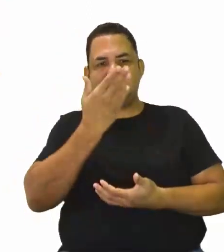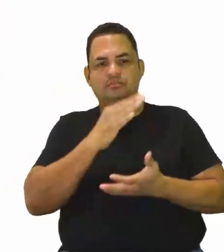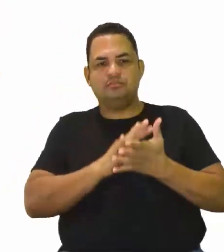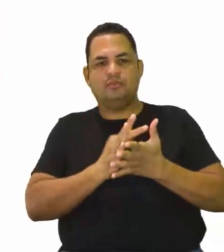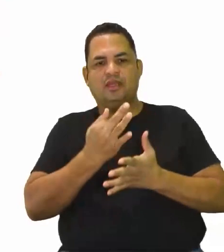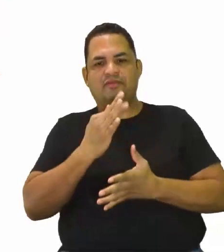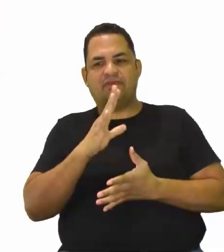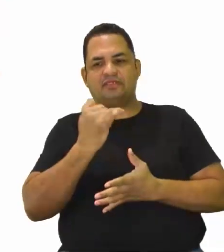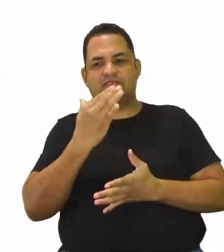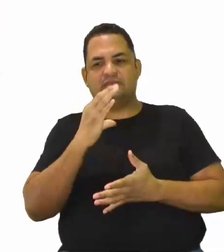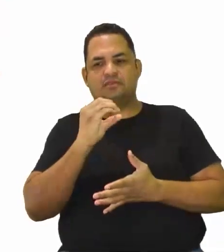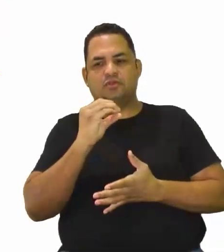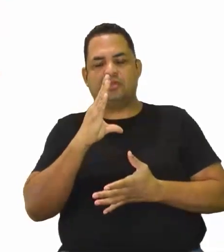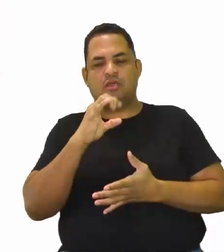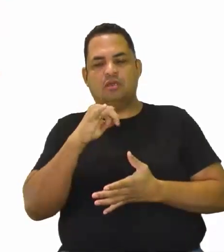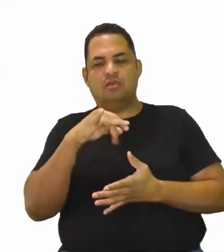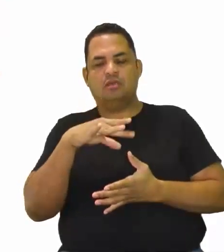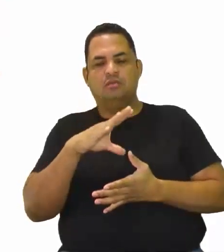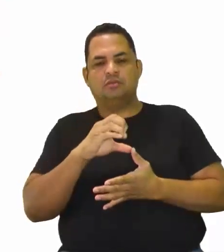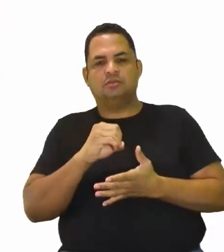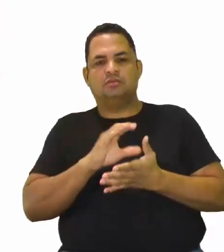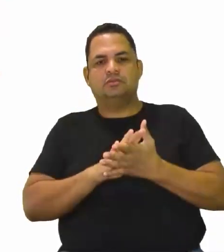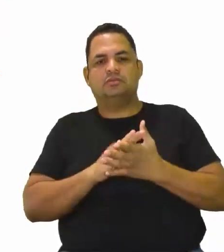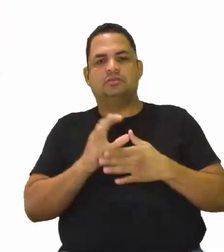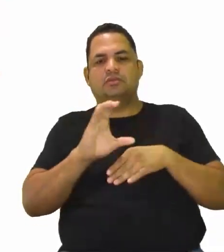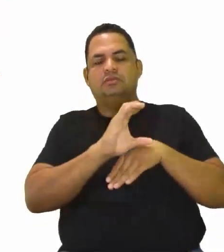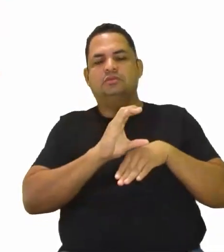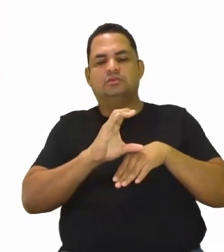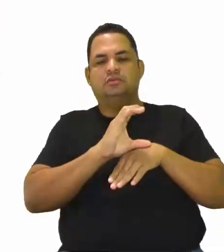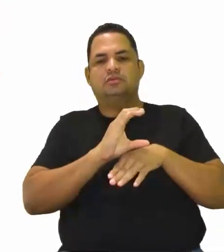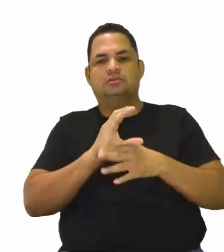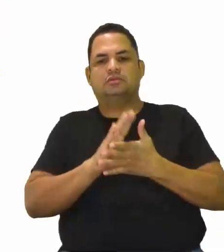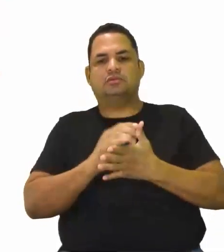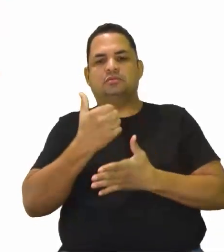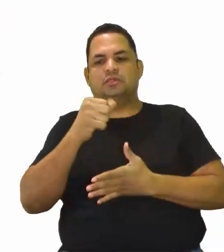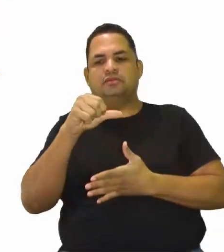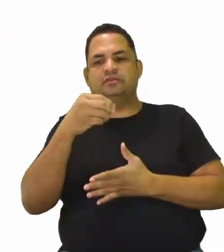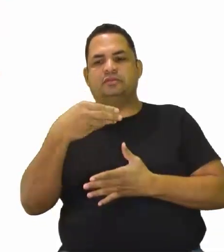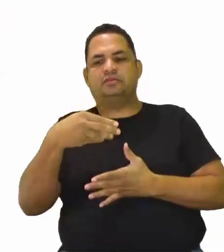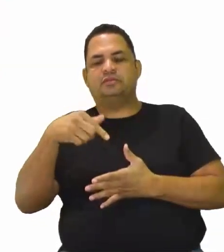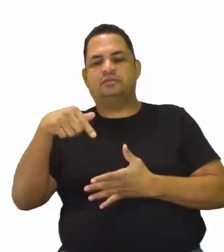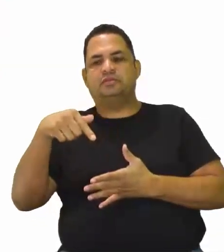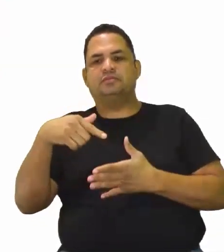Campos, o que fez a Constituição Polaca de 1937.